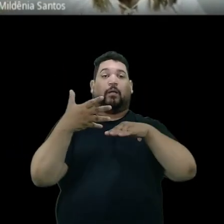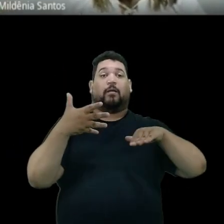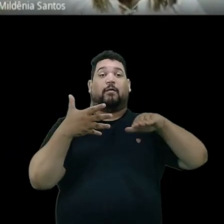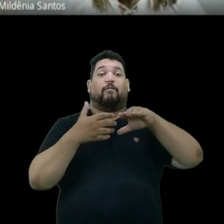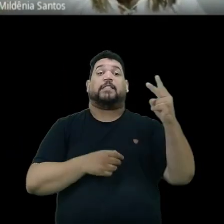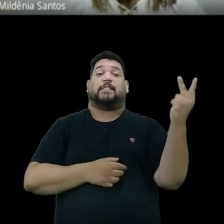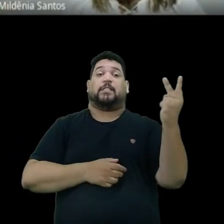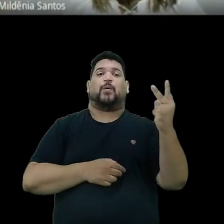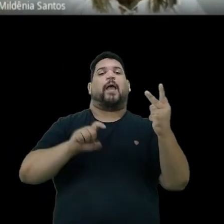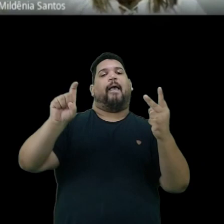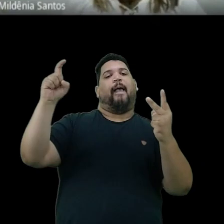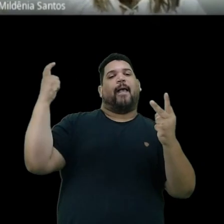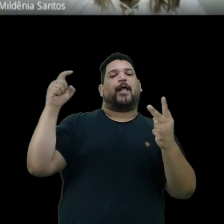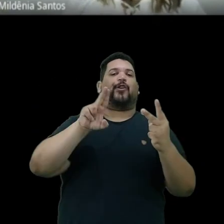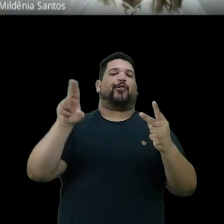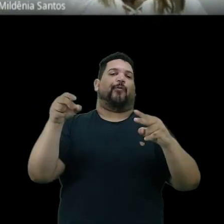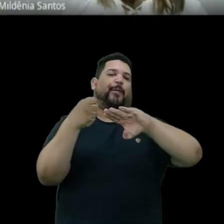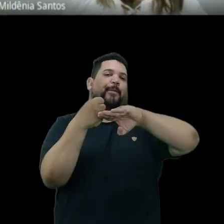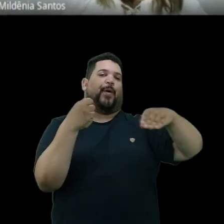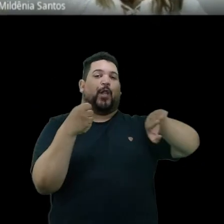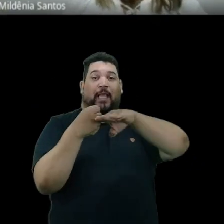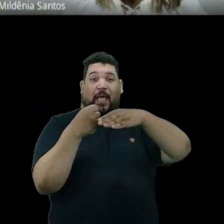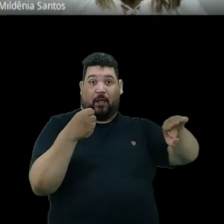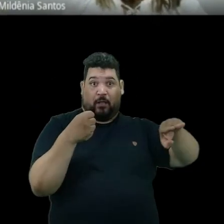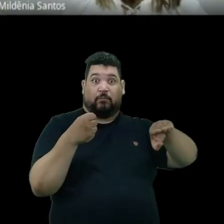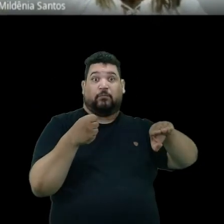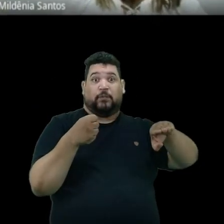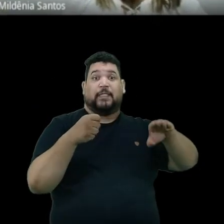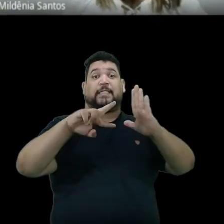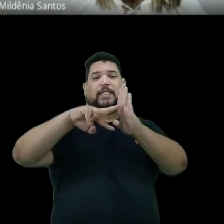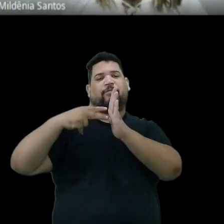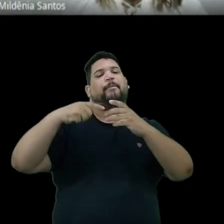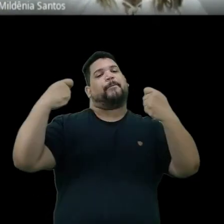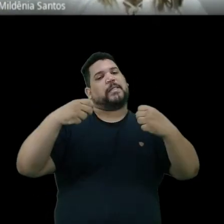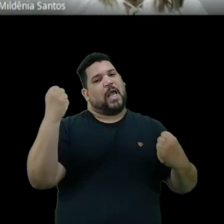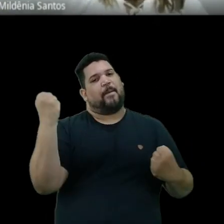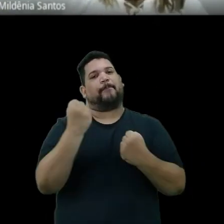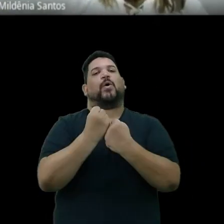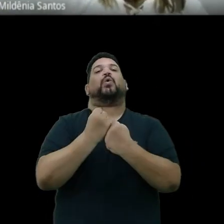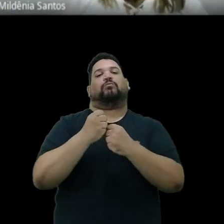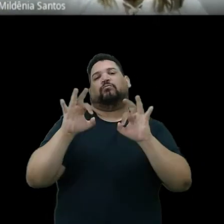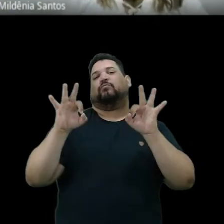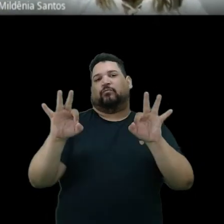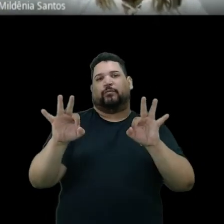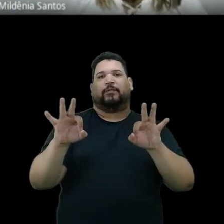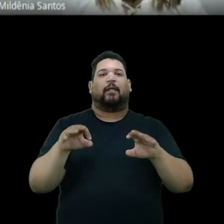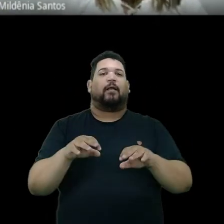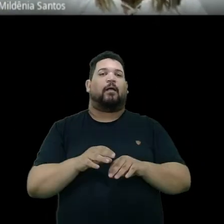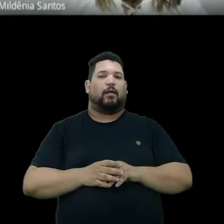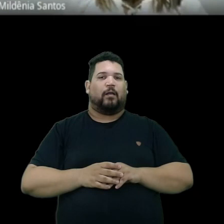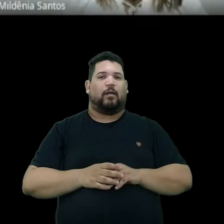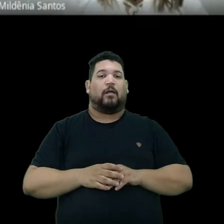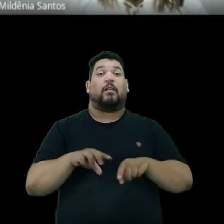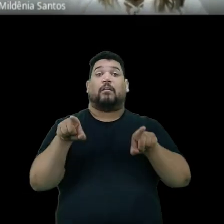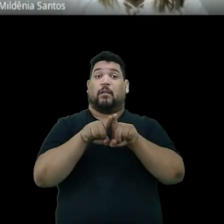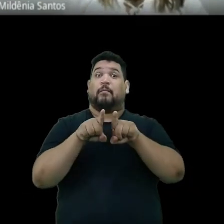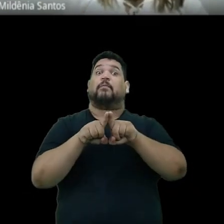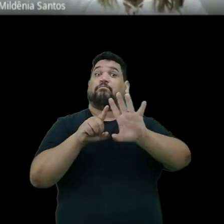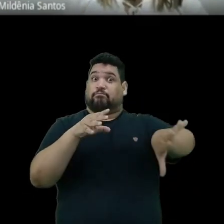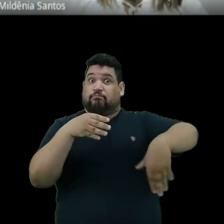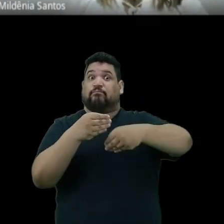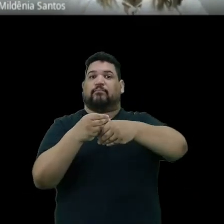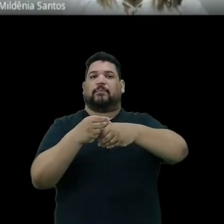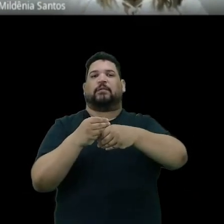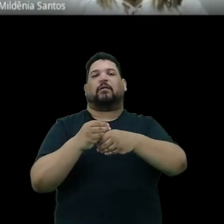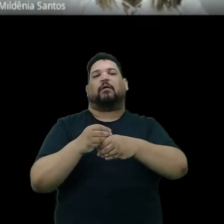de anteriormente moderado, ele tem um apoio substancial, e aí ele também vem com essa questão de ser